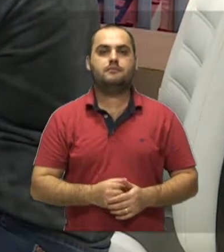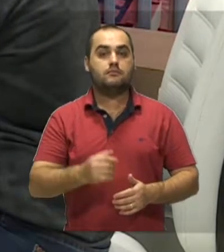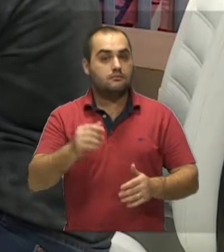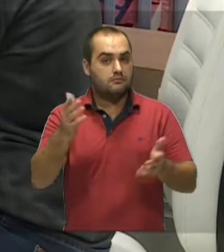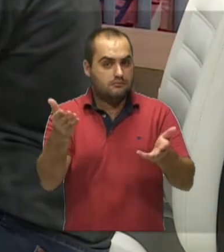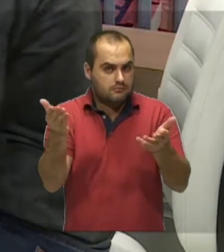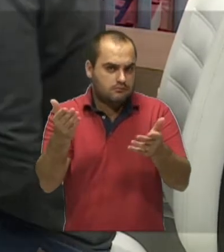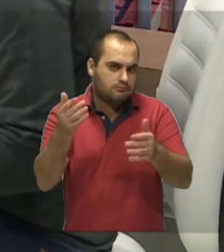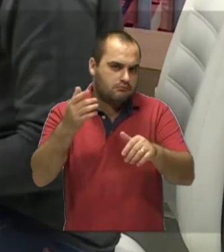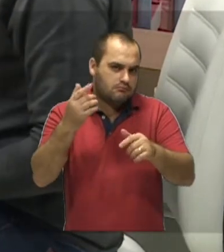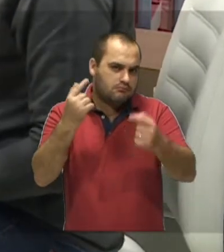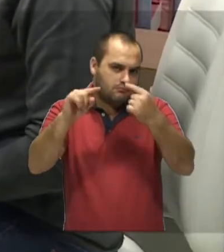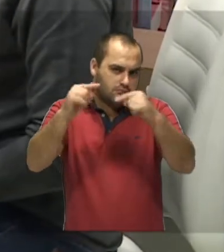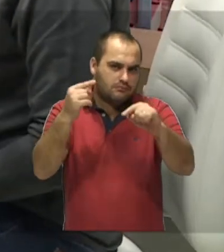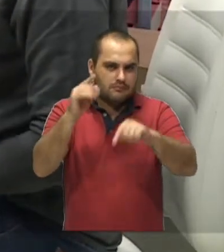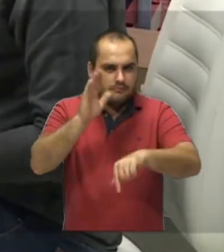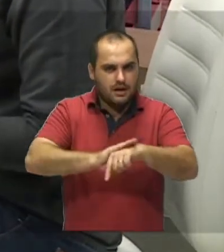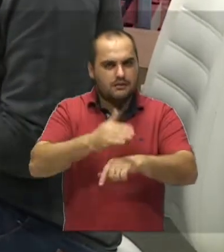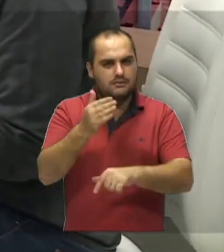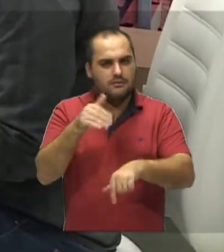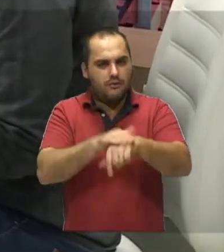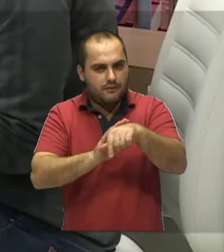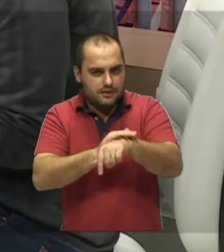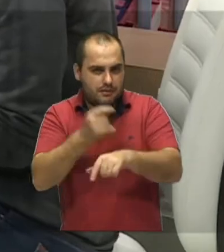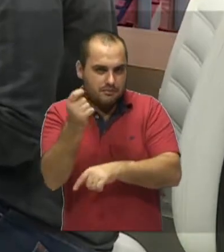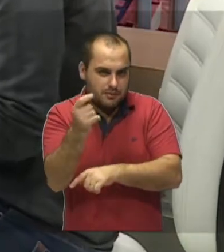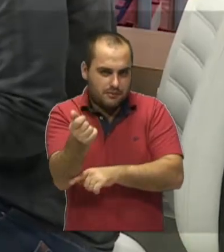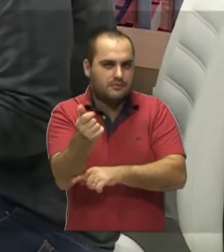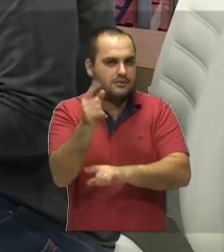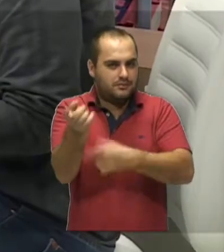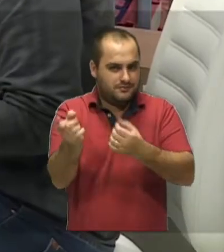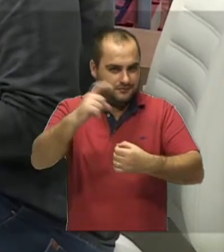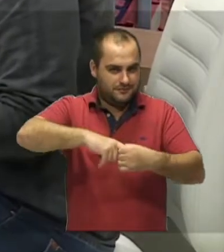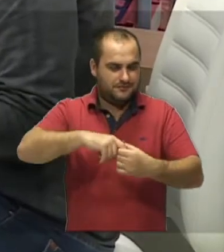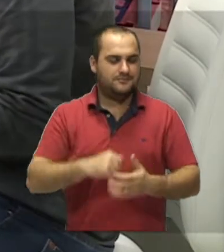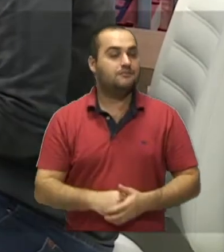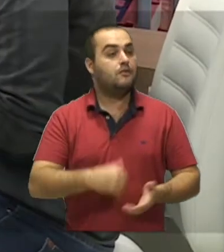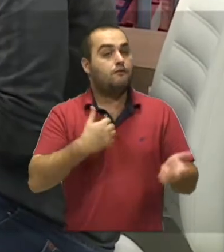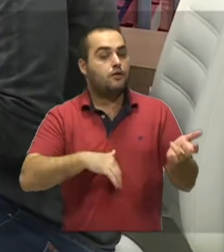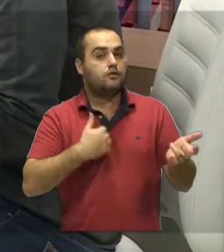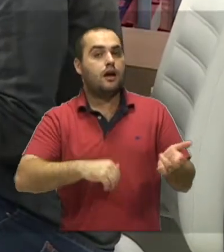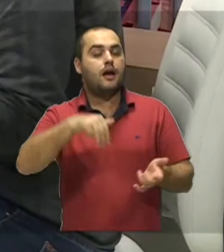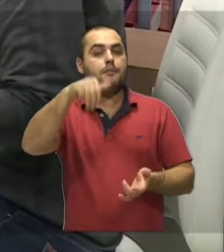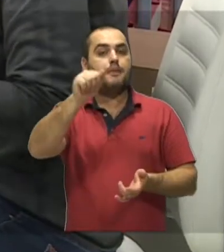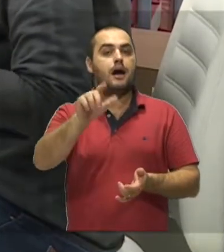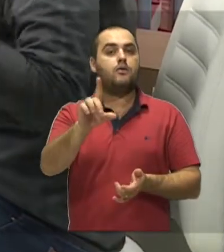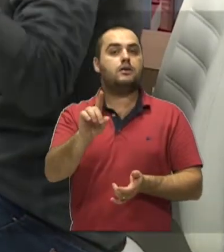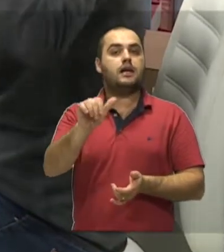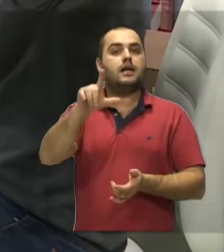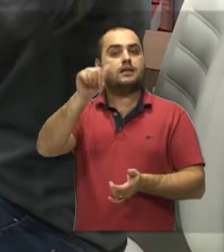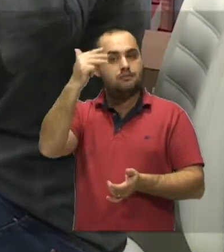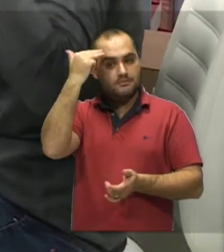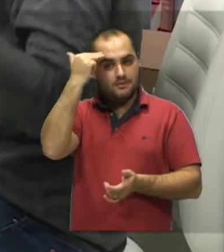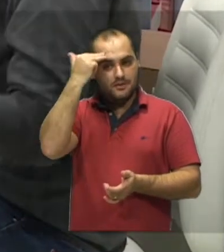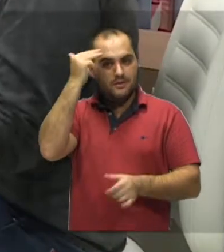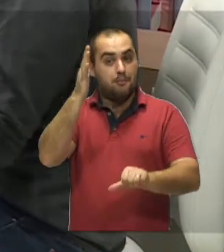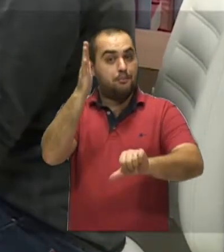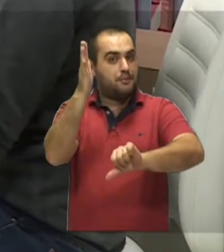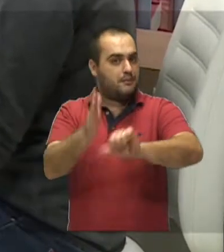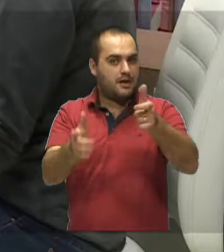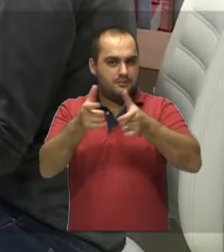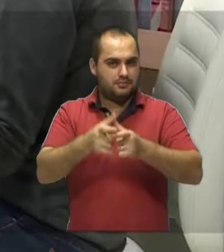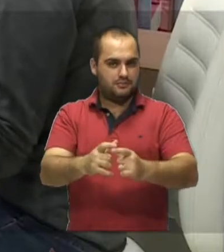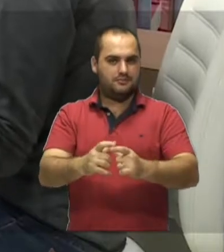pra dar tempo da gente conversar mais um pouco e depois... Ótimo. Vou tocar então Maldade da Memória, que é do primeiro disco, que é